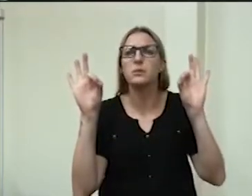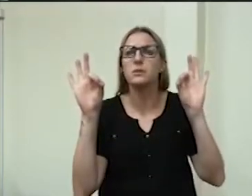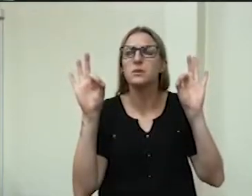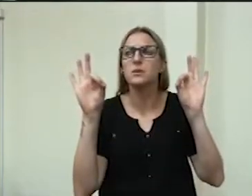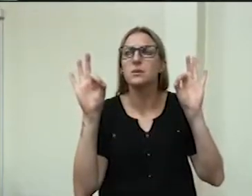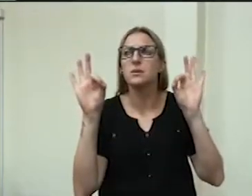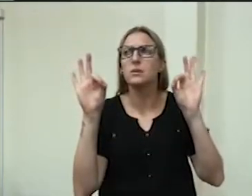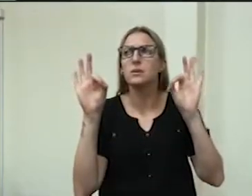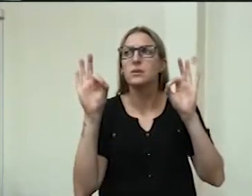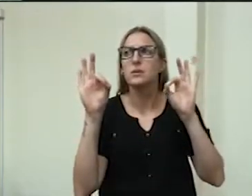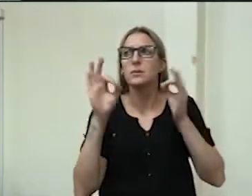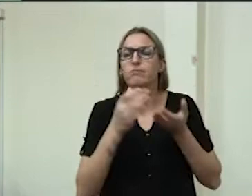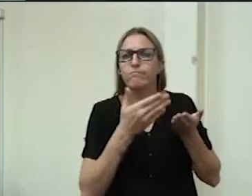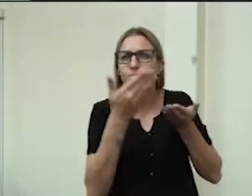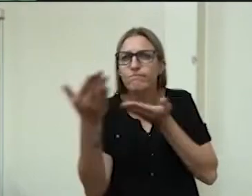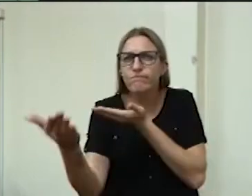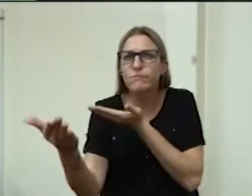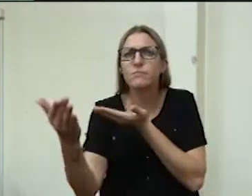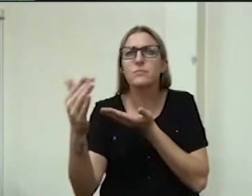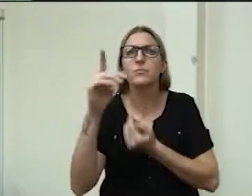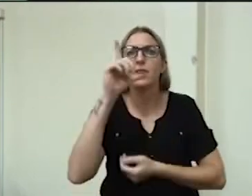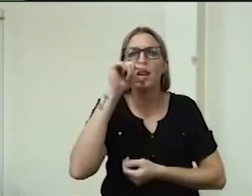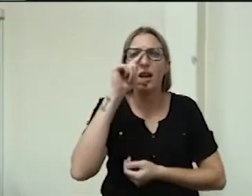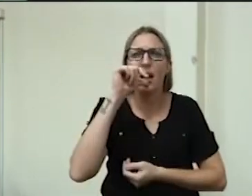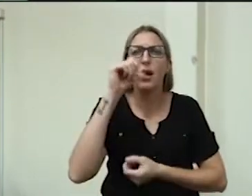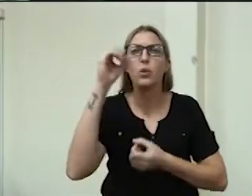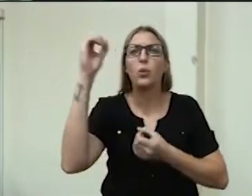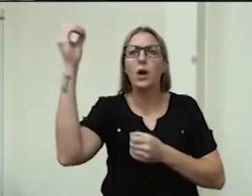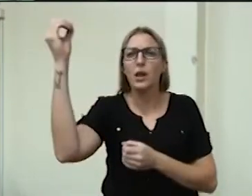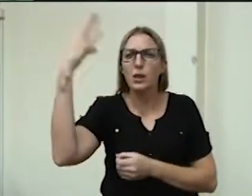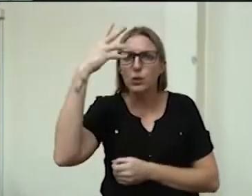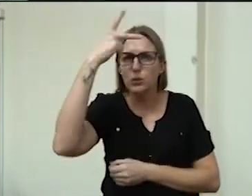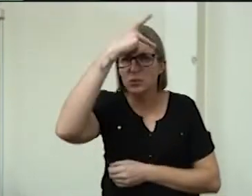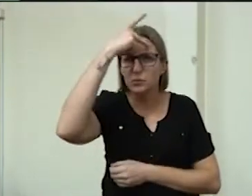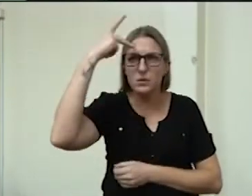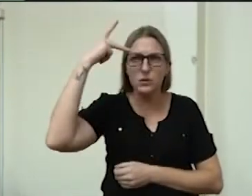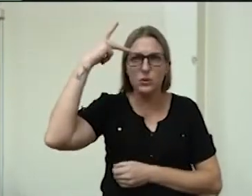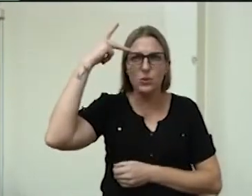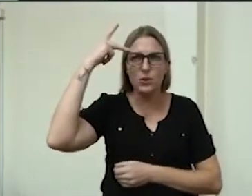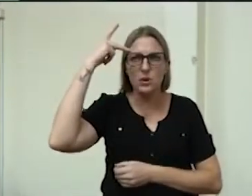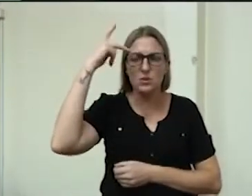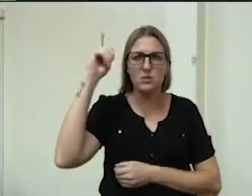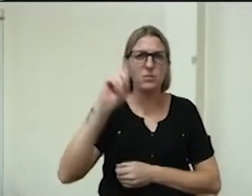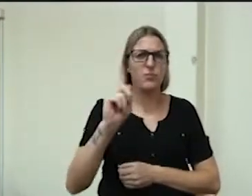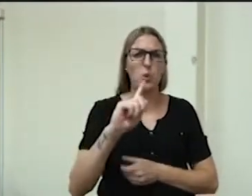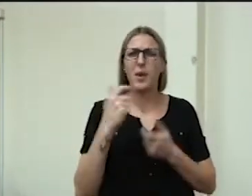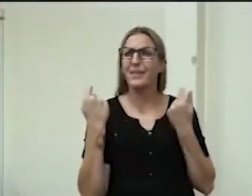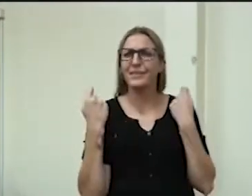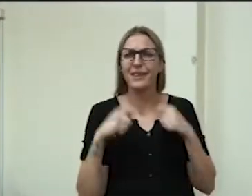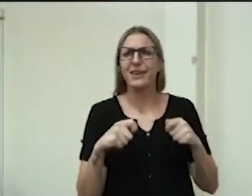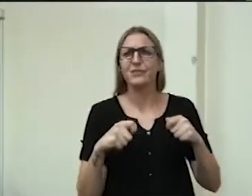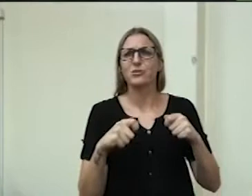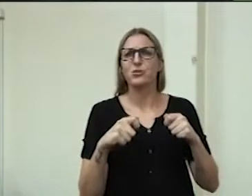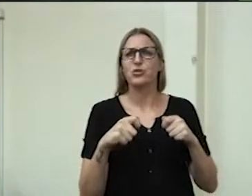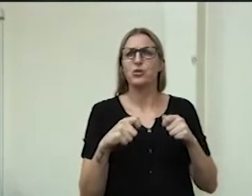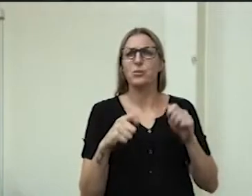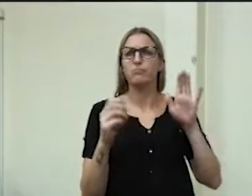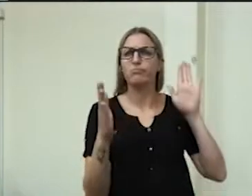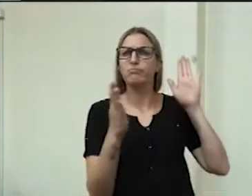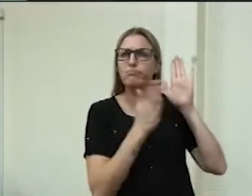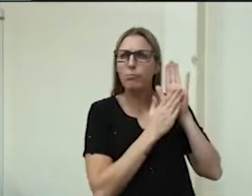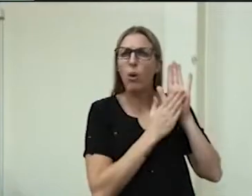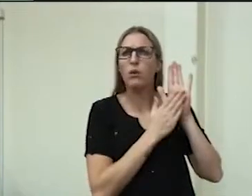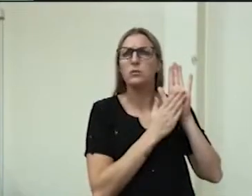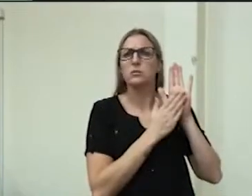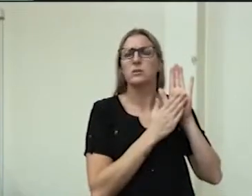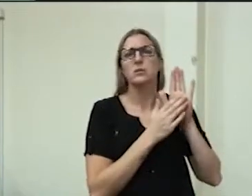dar a água, a luz para aquelas pessoas que estão lá naquele lugar. Não é garantia de posse nada, é só dignidade. A própria ONU diz